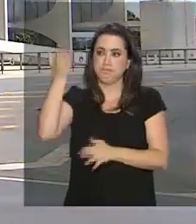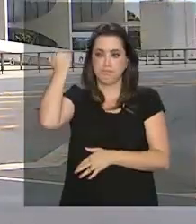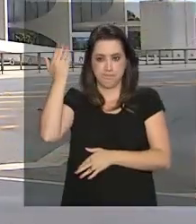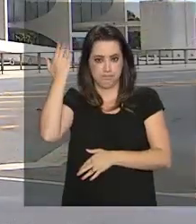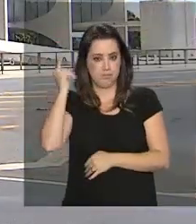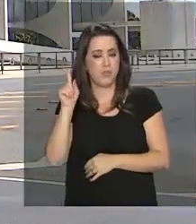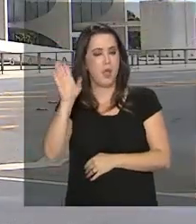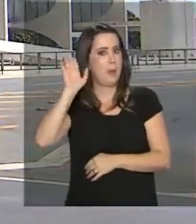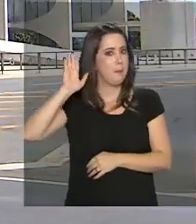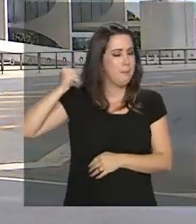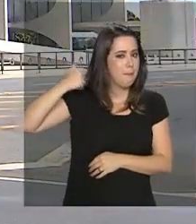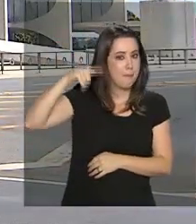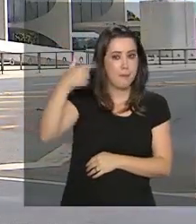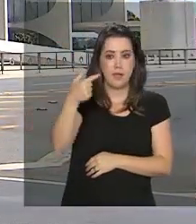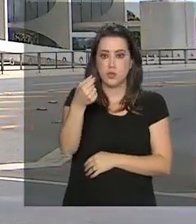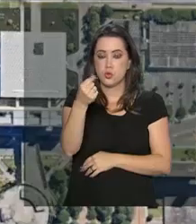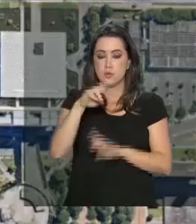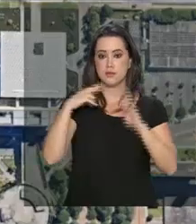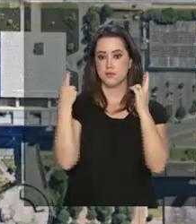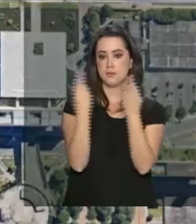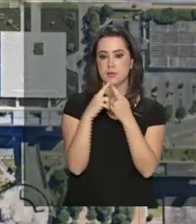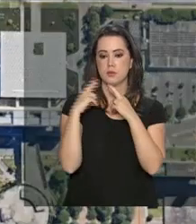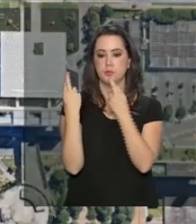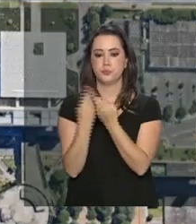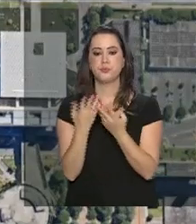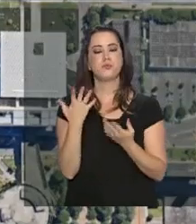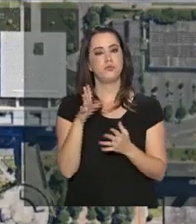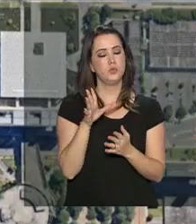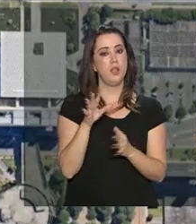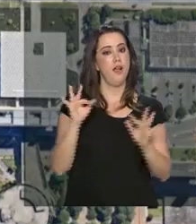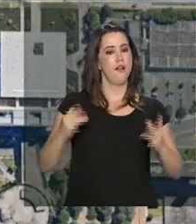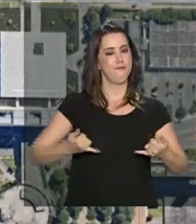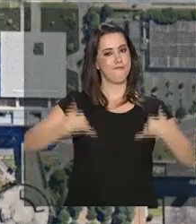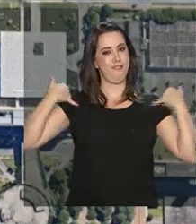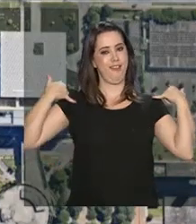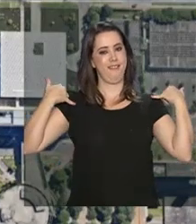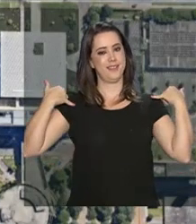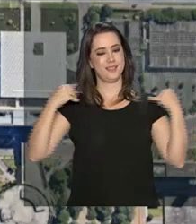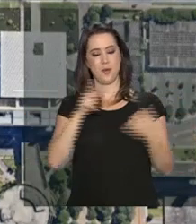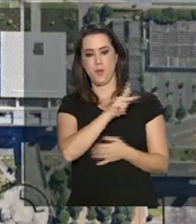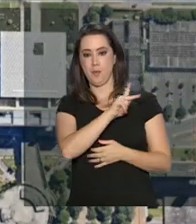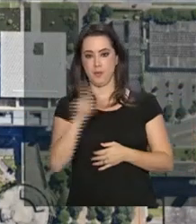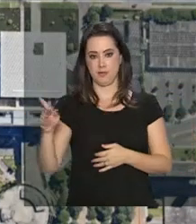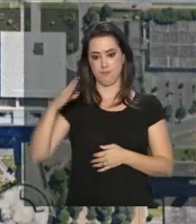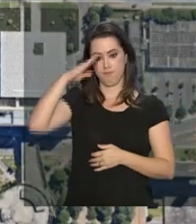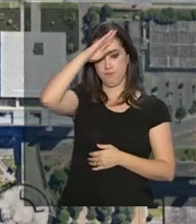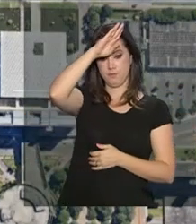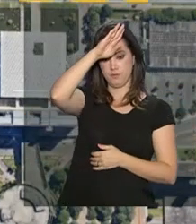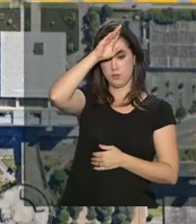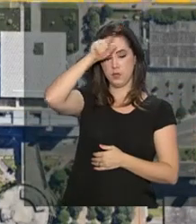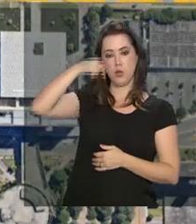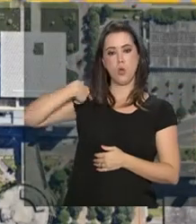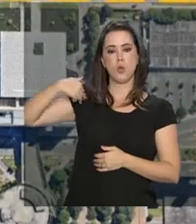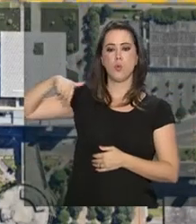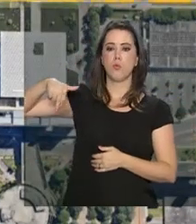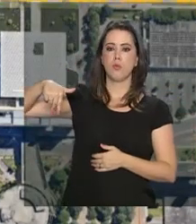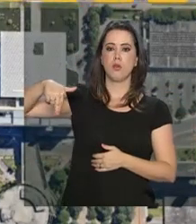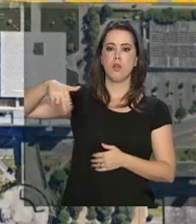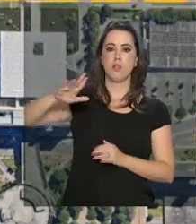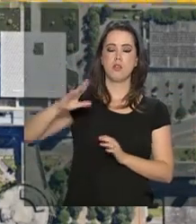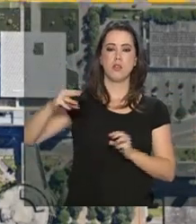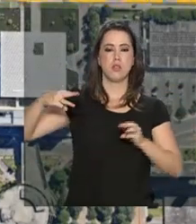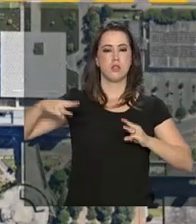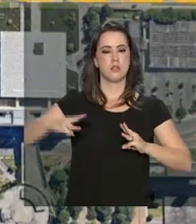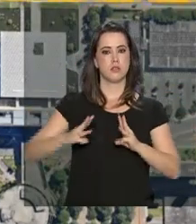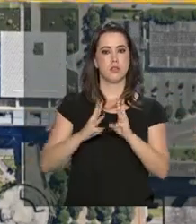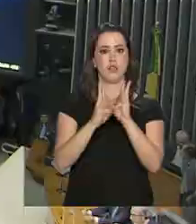foram mais de 200 reuniões a festa da posse começa com o presidente eleito jair bolsonaro destilando da catedral até